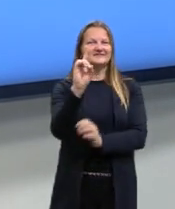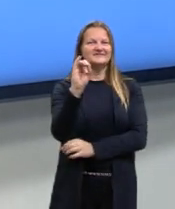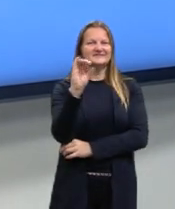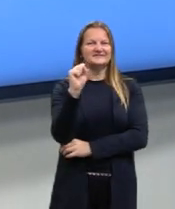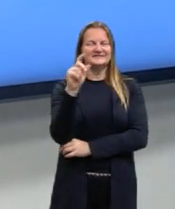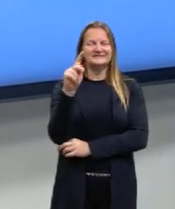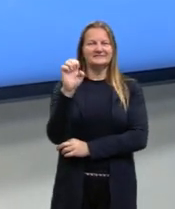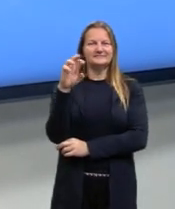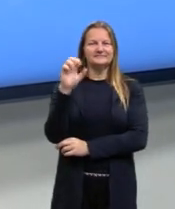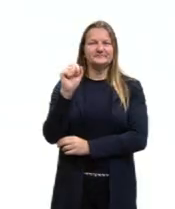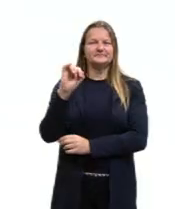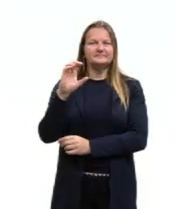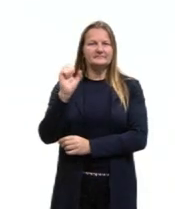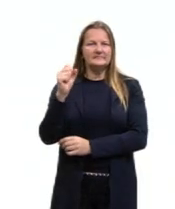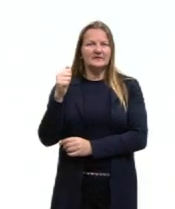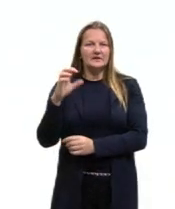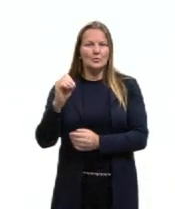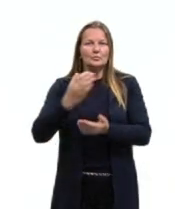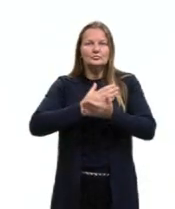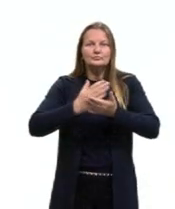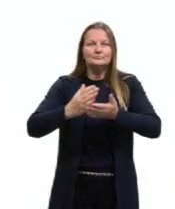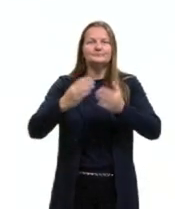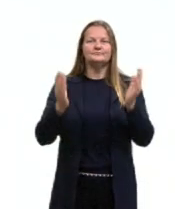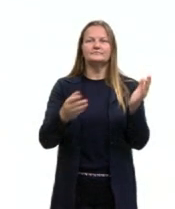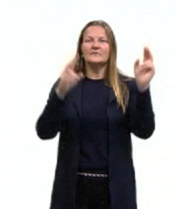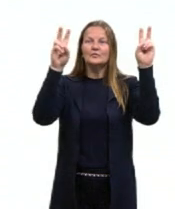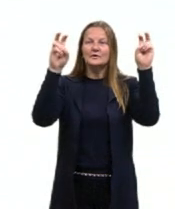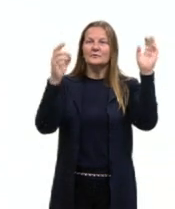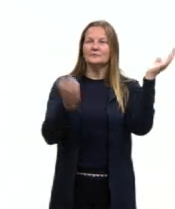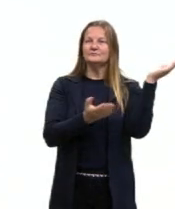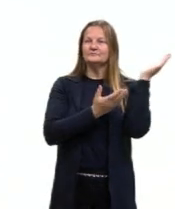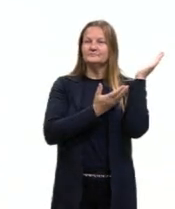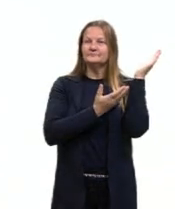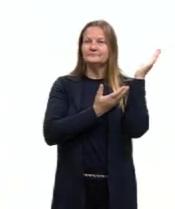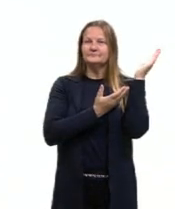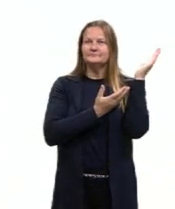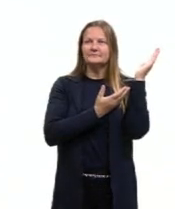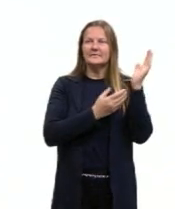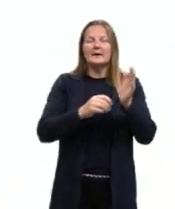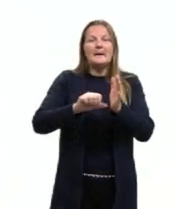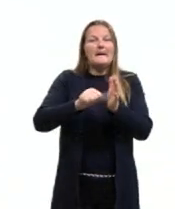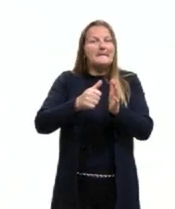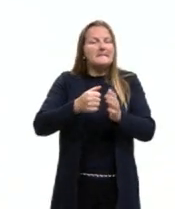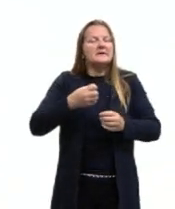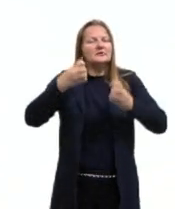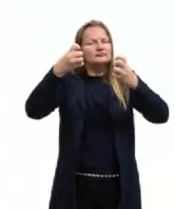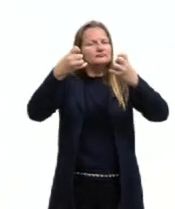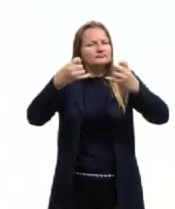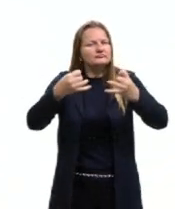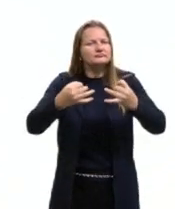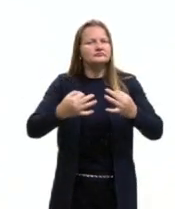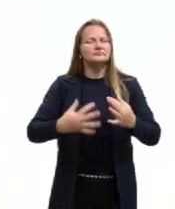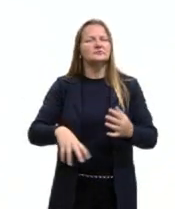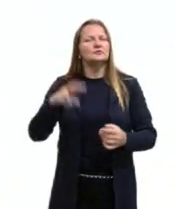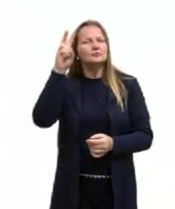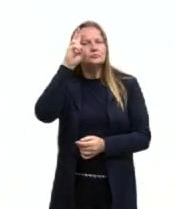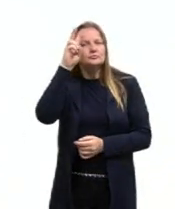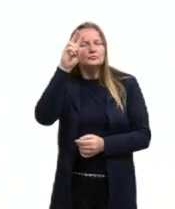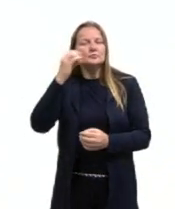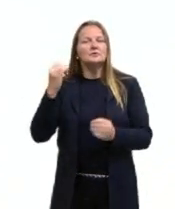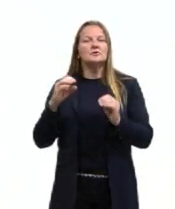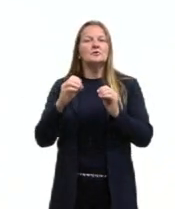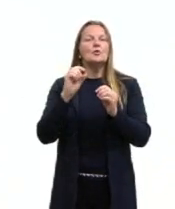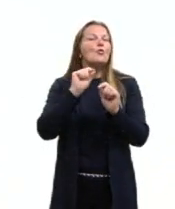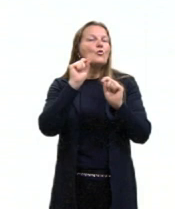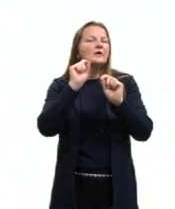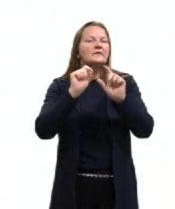iniciar a nossa aula né tratando desse tema a primeira coisa então para a gente dar uma relembrada aí na